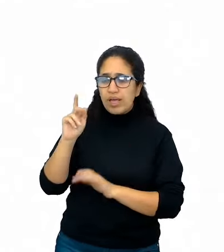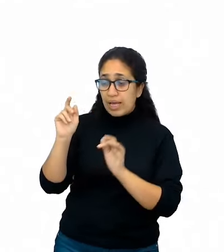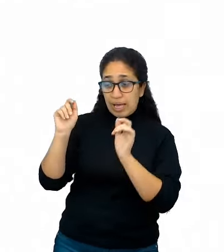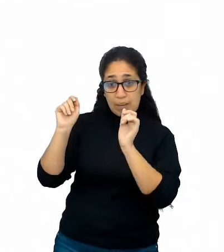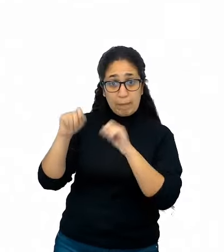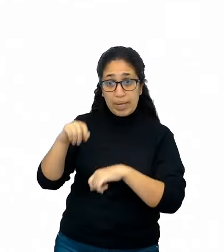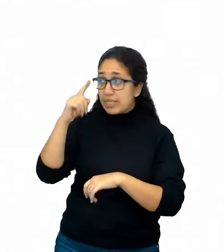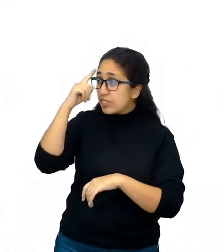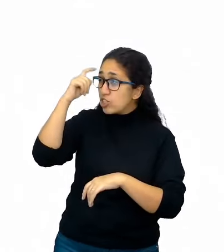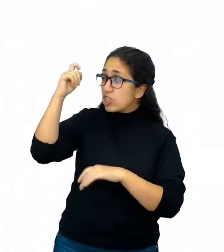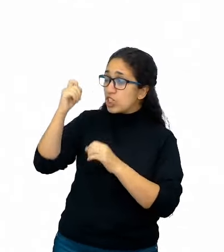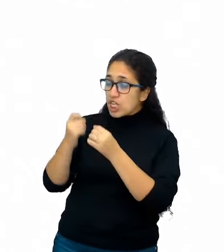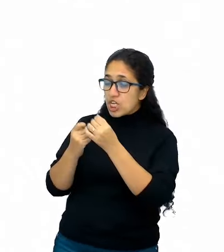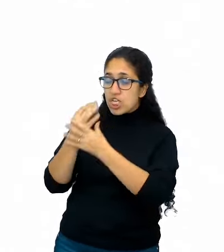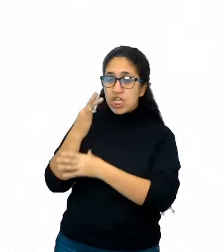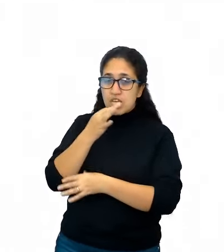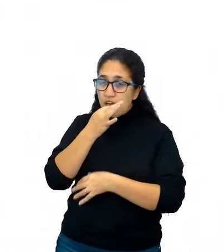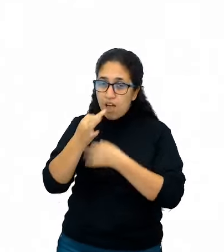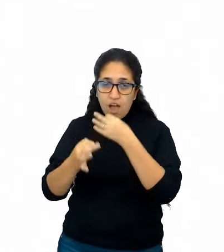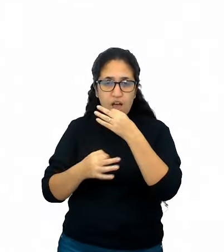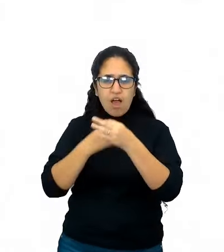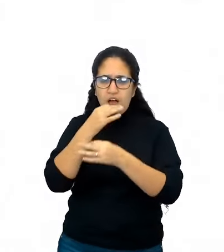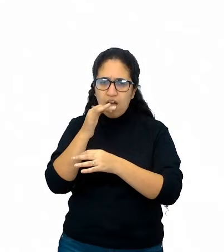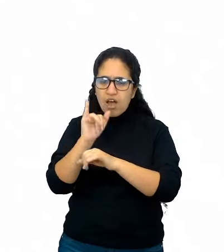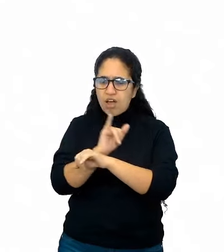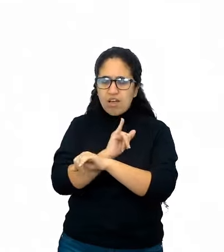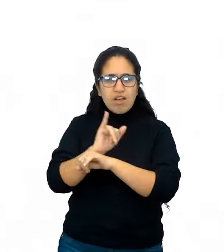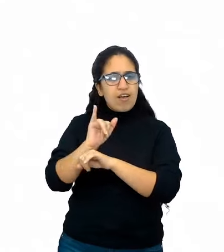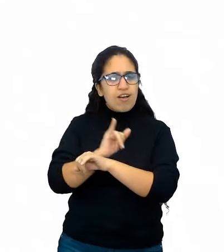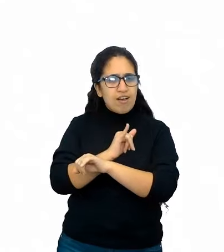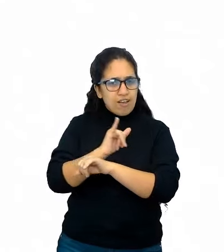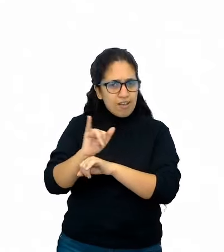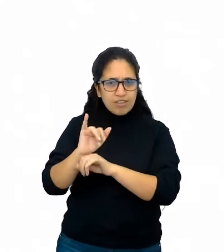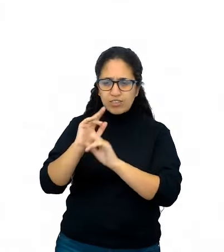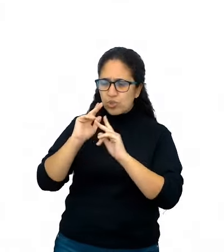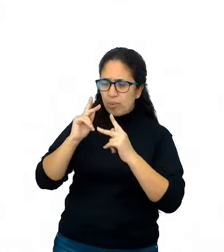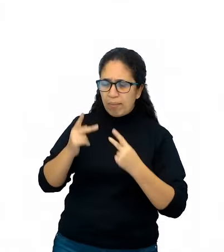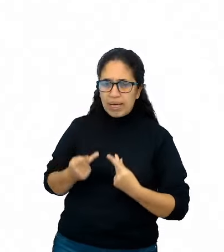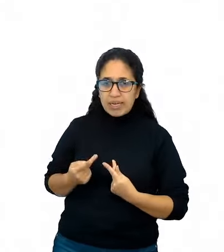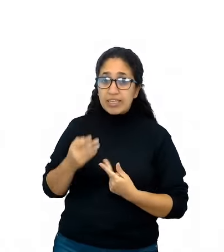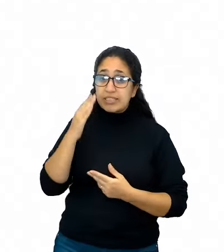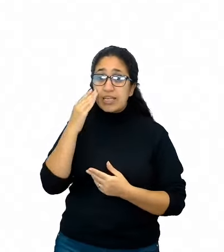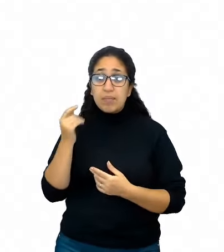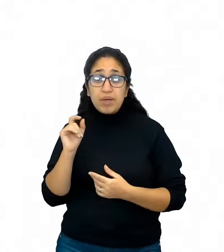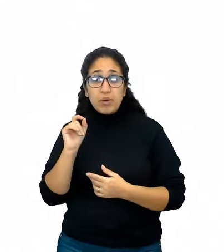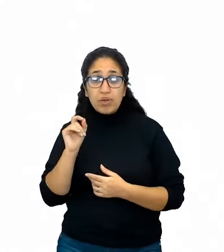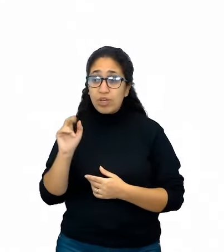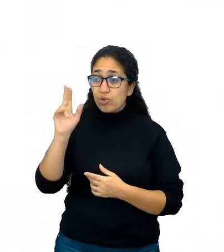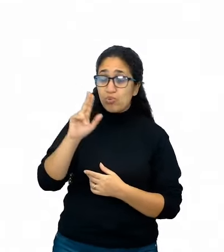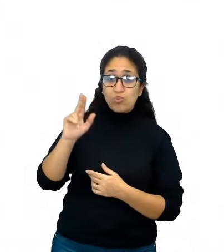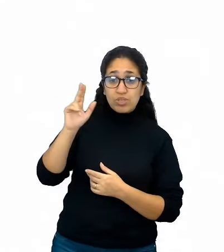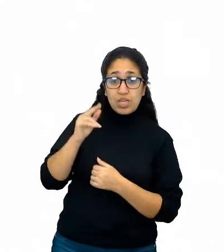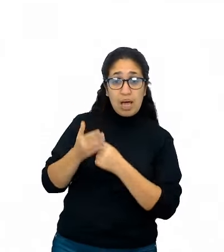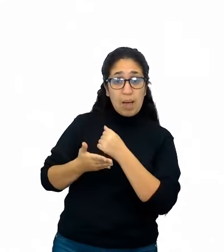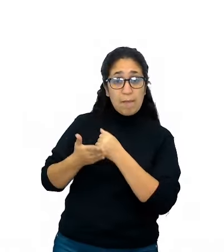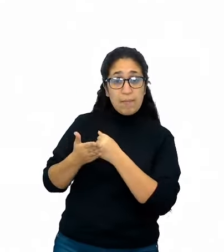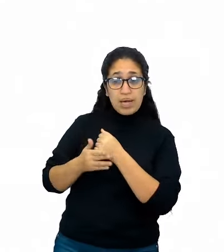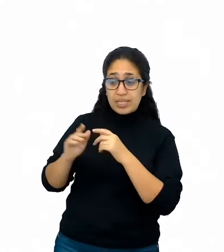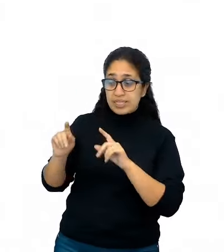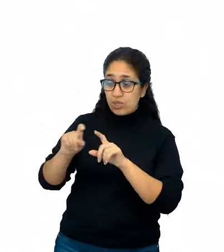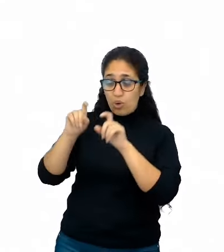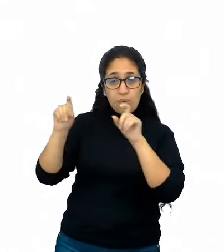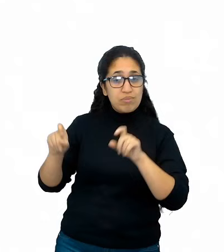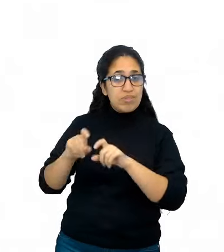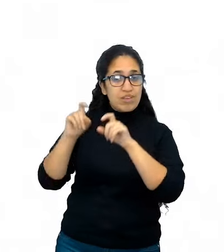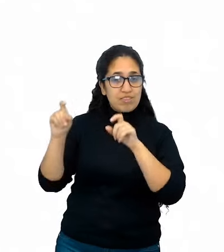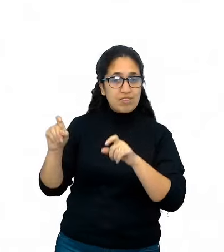capacidade criativa, crítica e estratégica humana de saber utilizar os fundamentos da computação